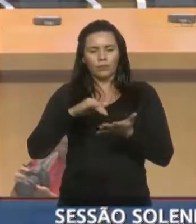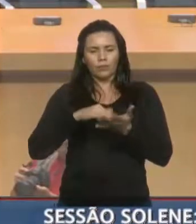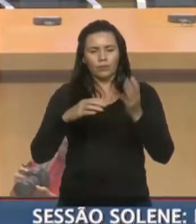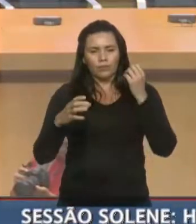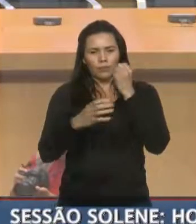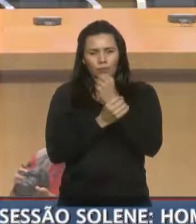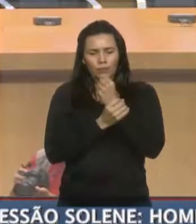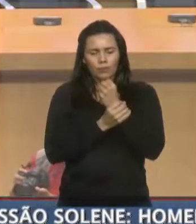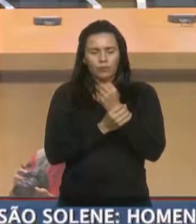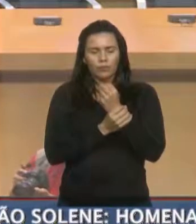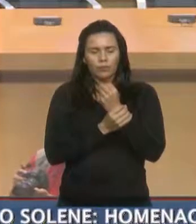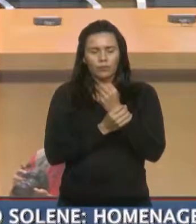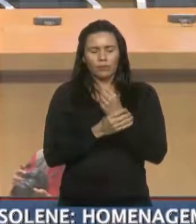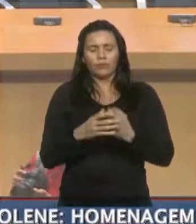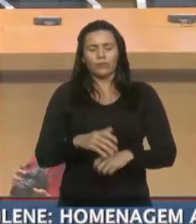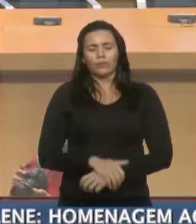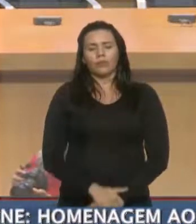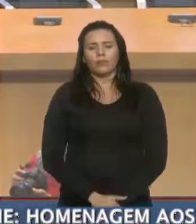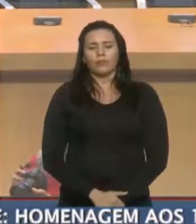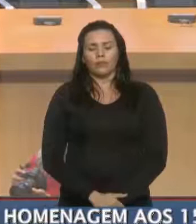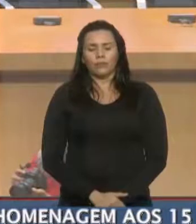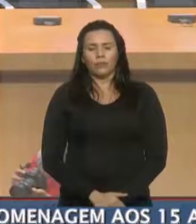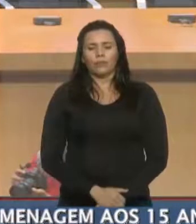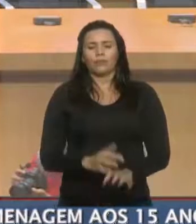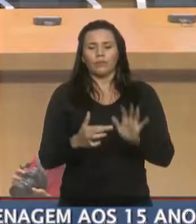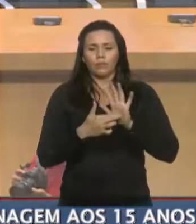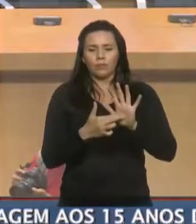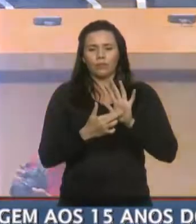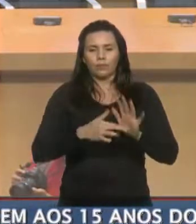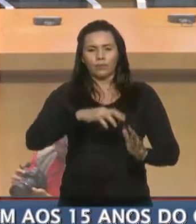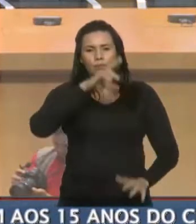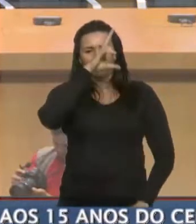representando o prefeito de São Luís, Edivaldo Holanda Júnior.